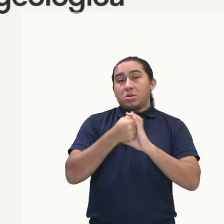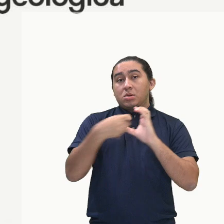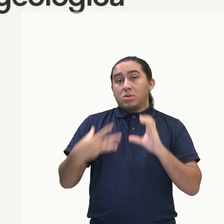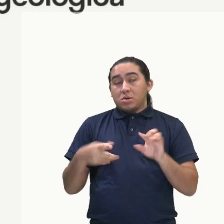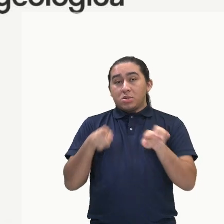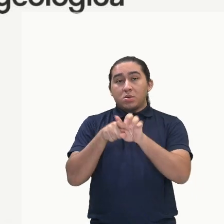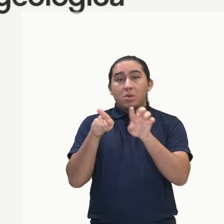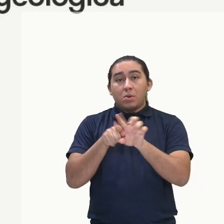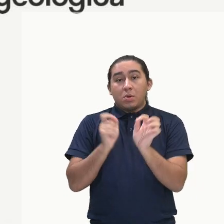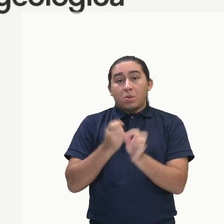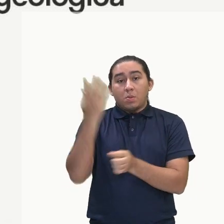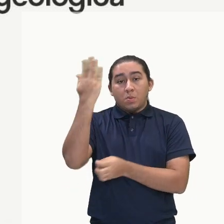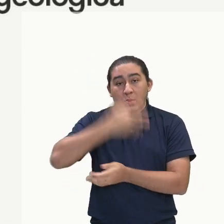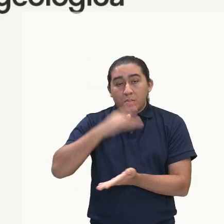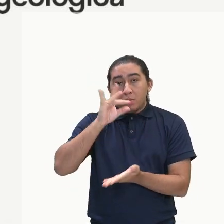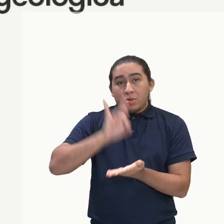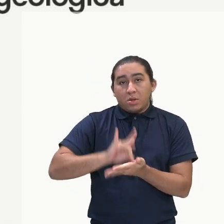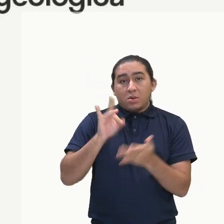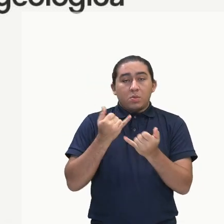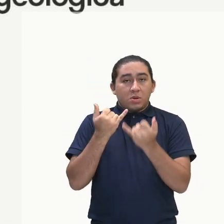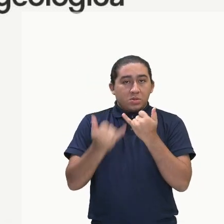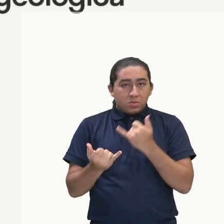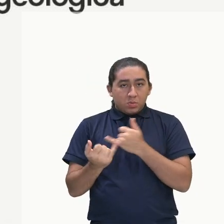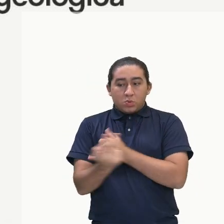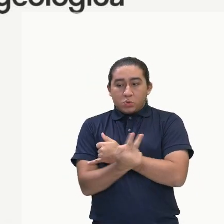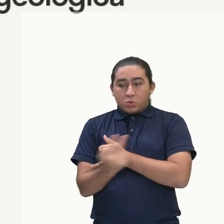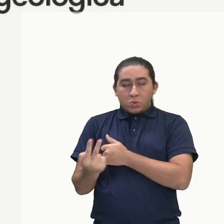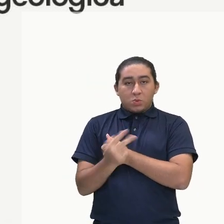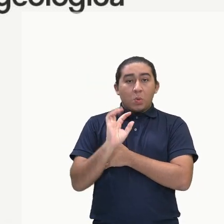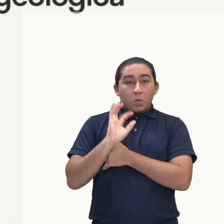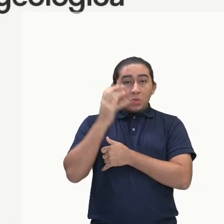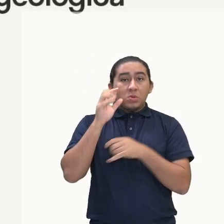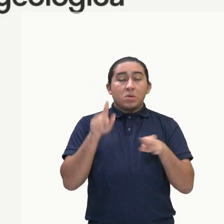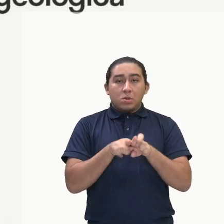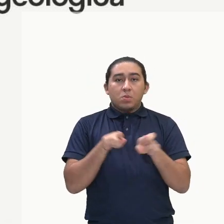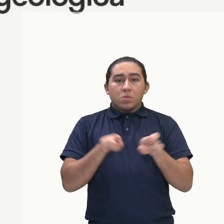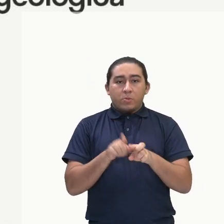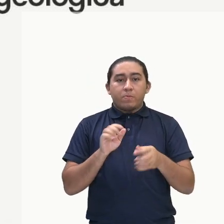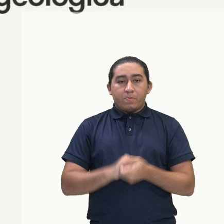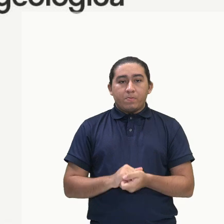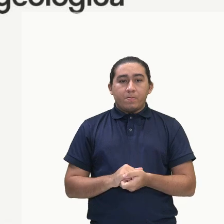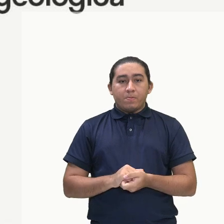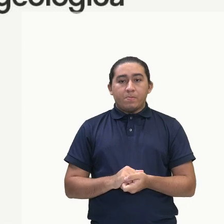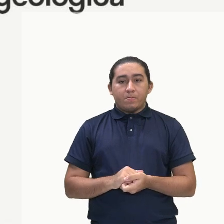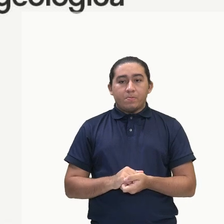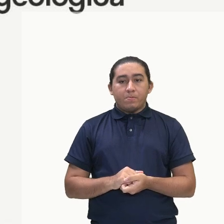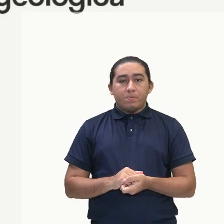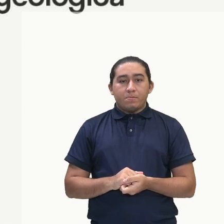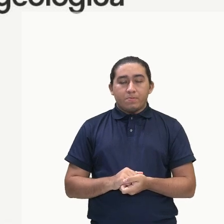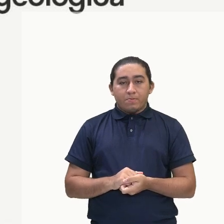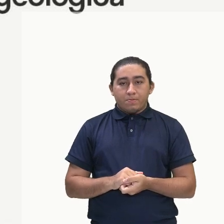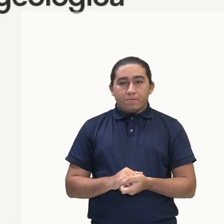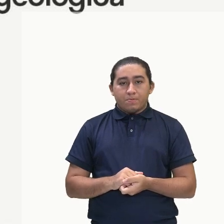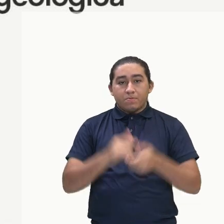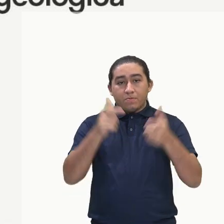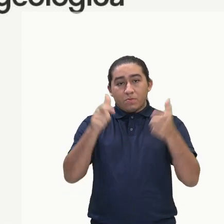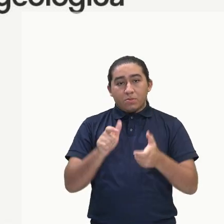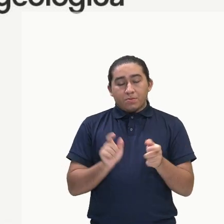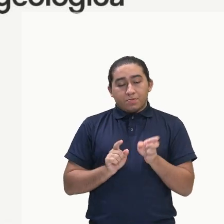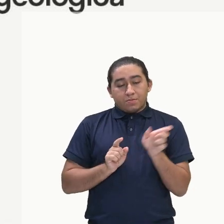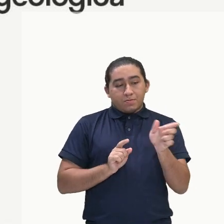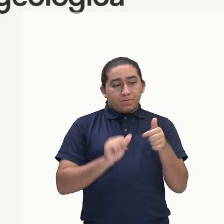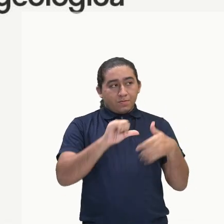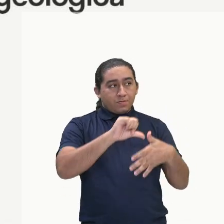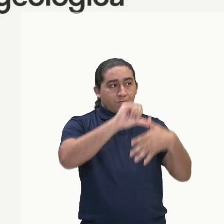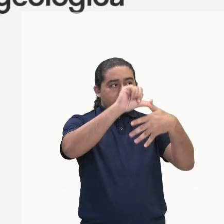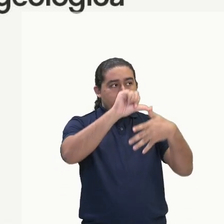que comprovaram ali a semelhança que acontecia tanto nas partes da América do Sul quanto